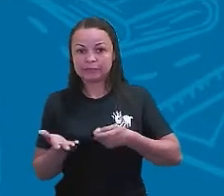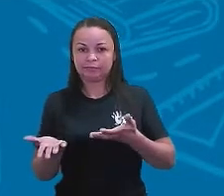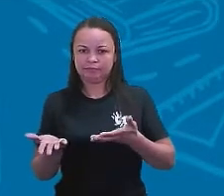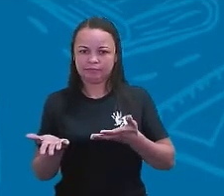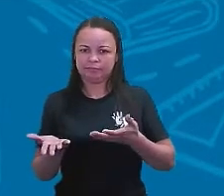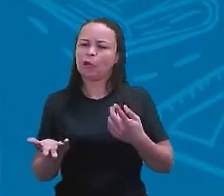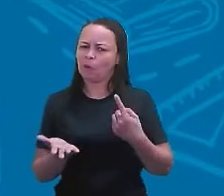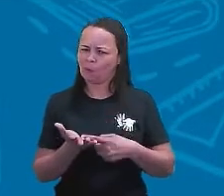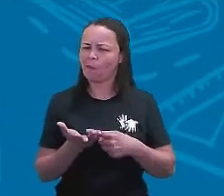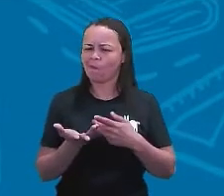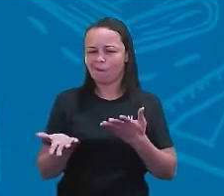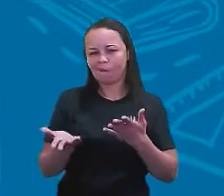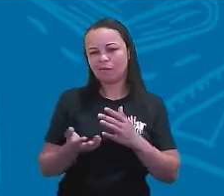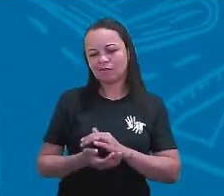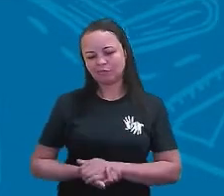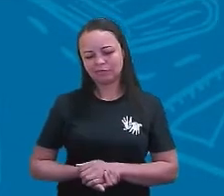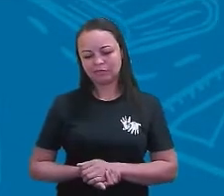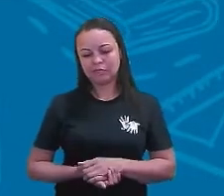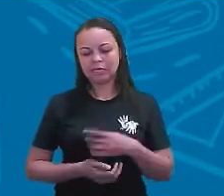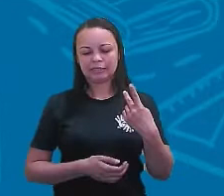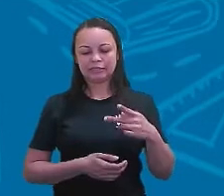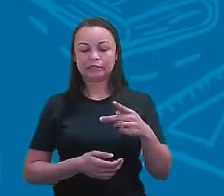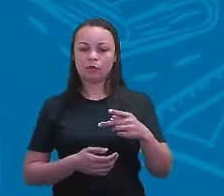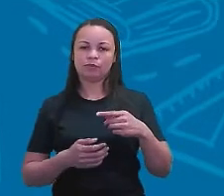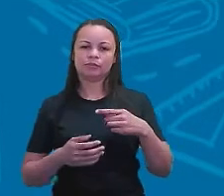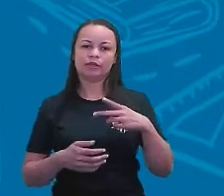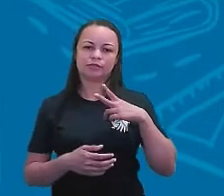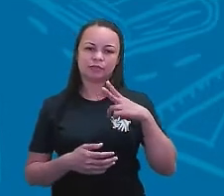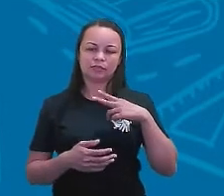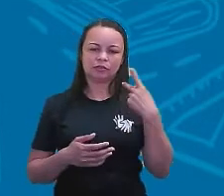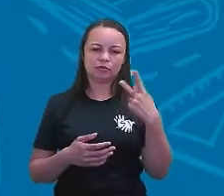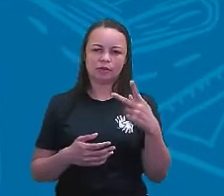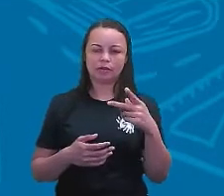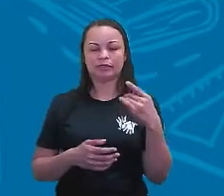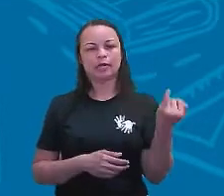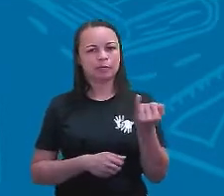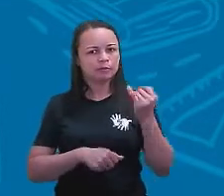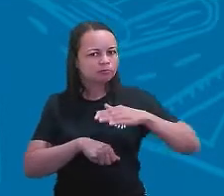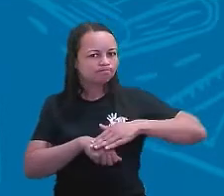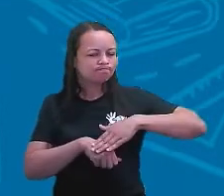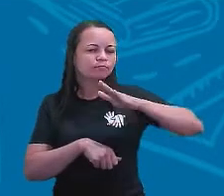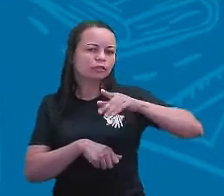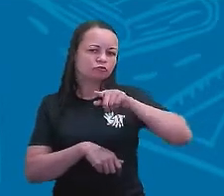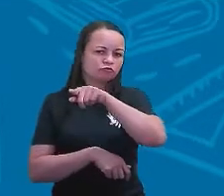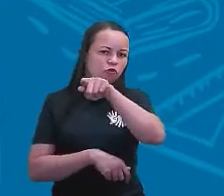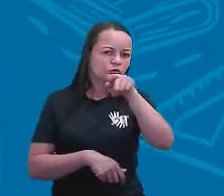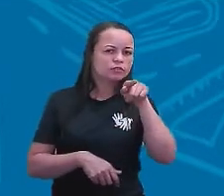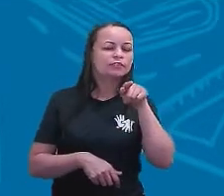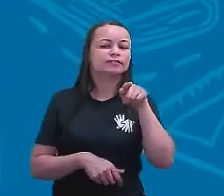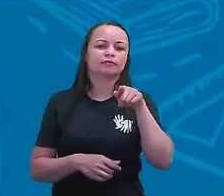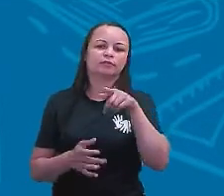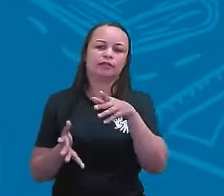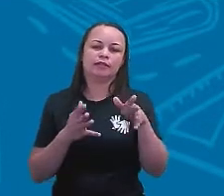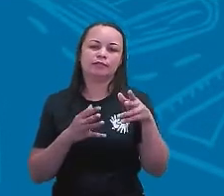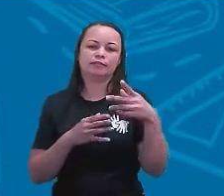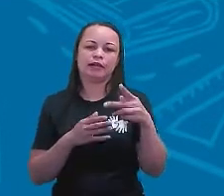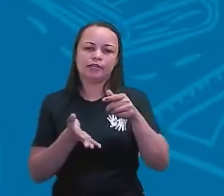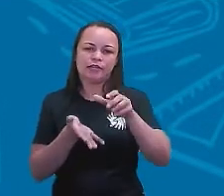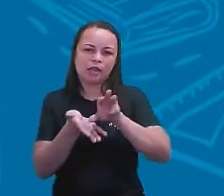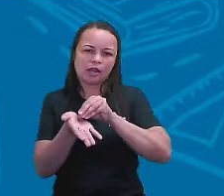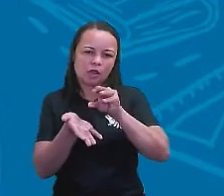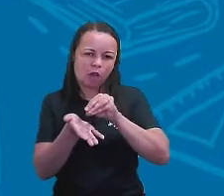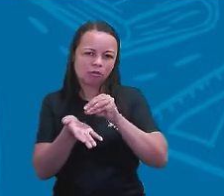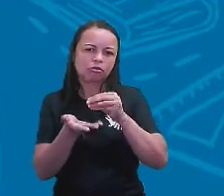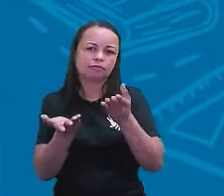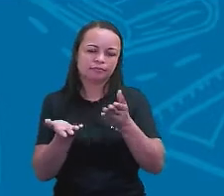concordo. Então, a gente tem aí essas particularidades, que é importantíssimo você aí de casa fazer essas